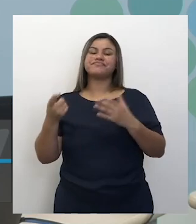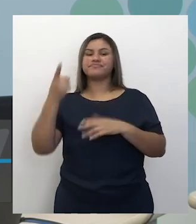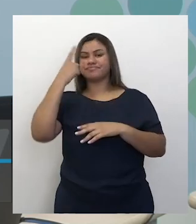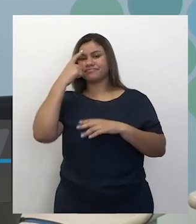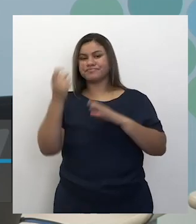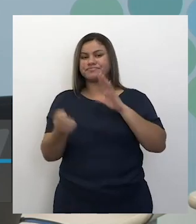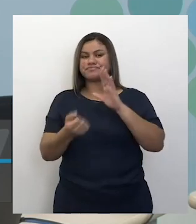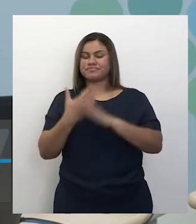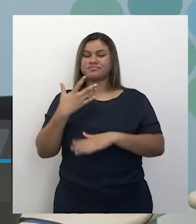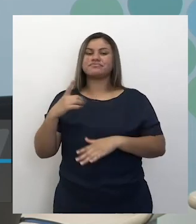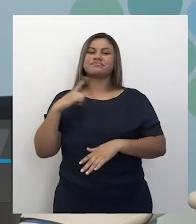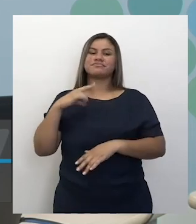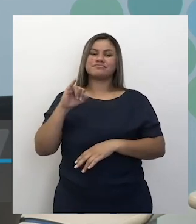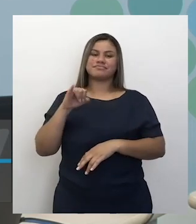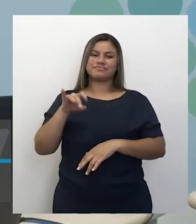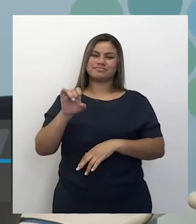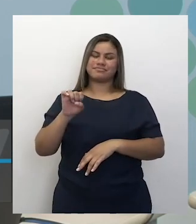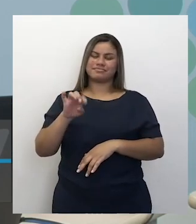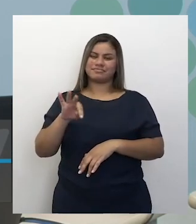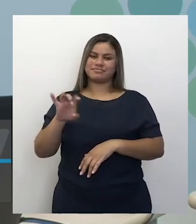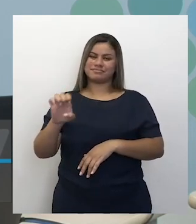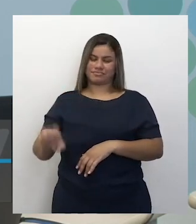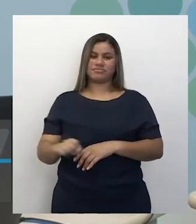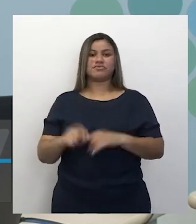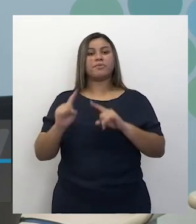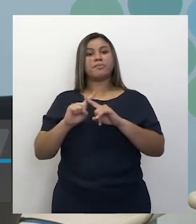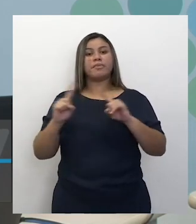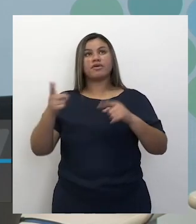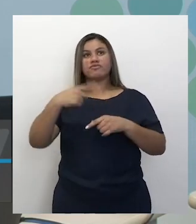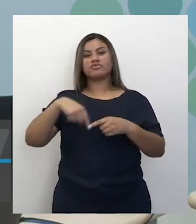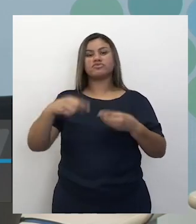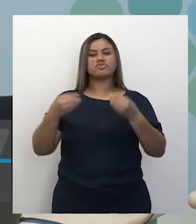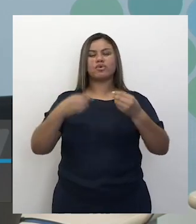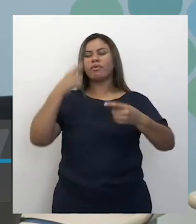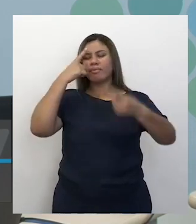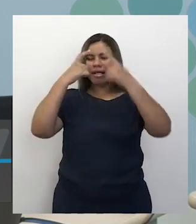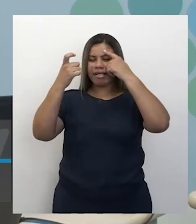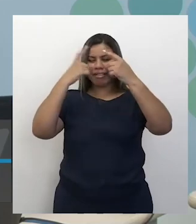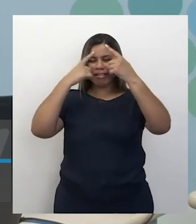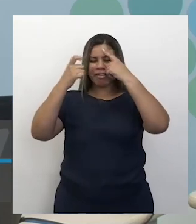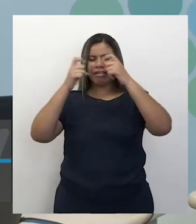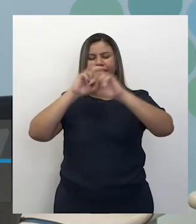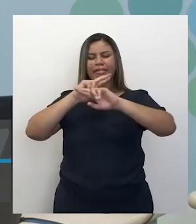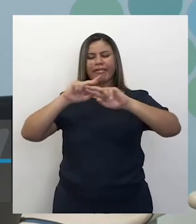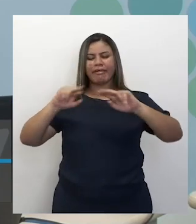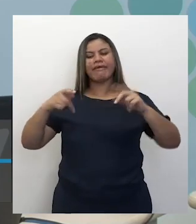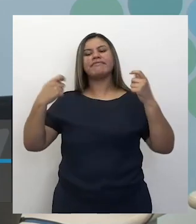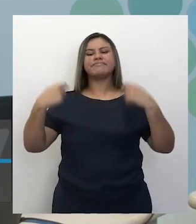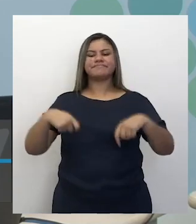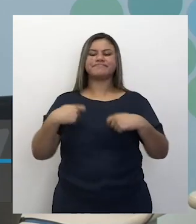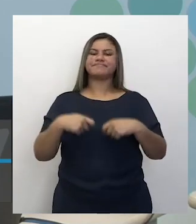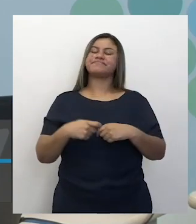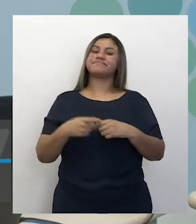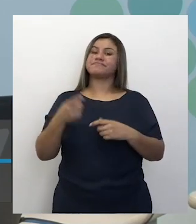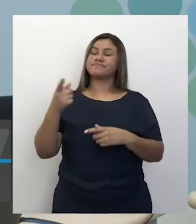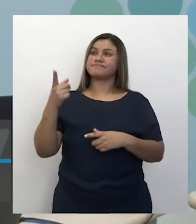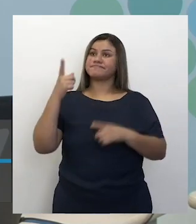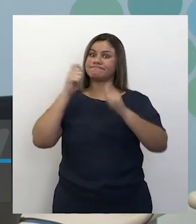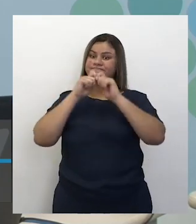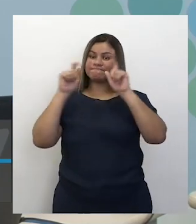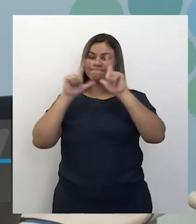você ter esses insights, você tem que estar, digamos, abastecido de ideias. Você tem que estar sempre preparado para olhar as